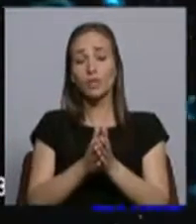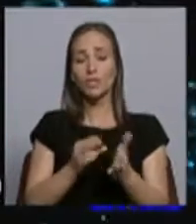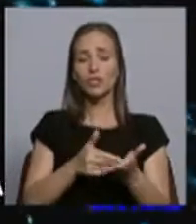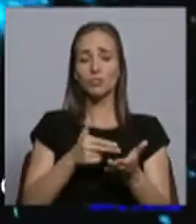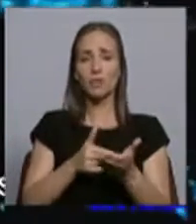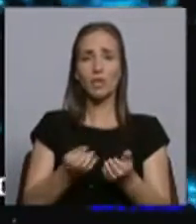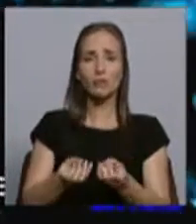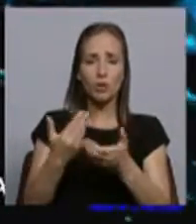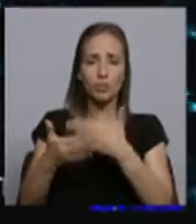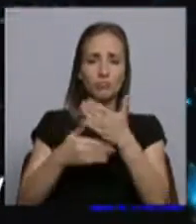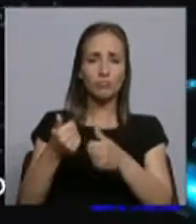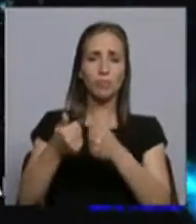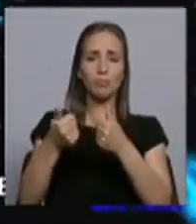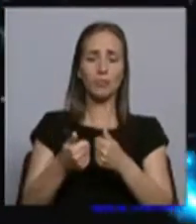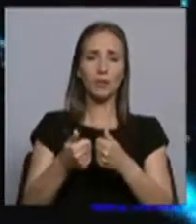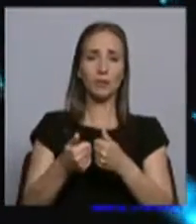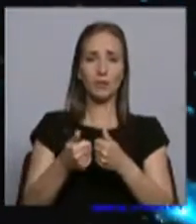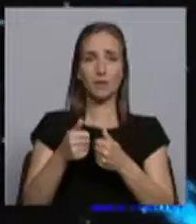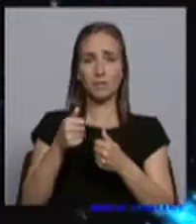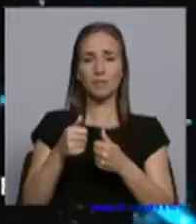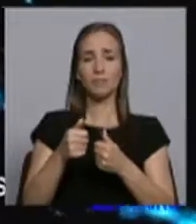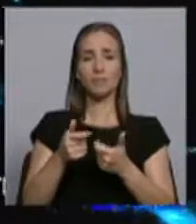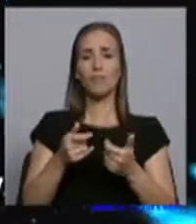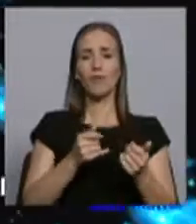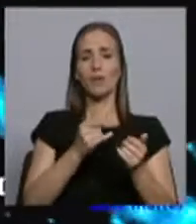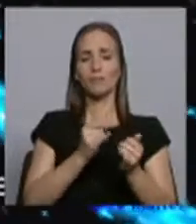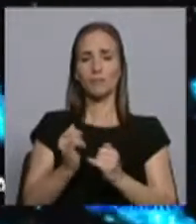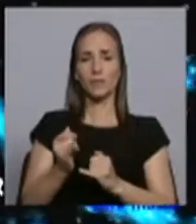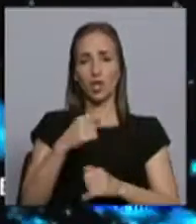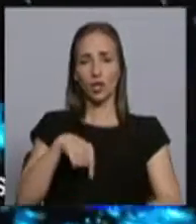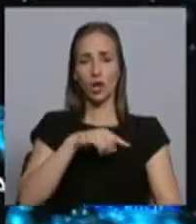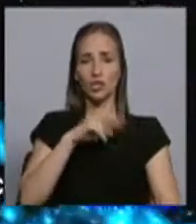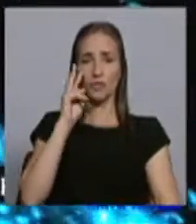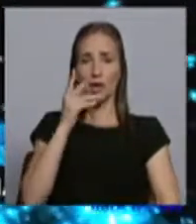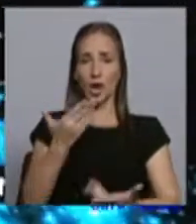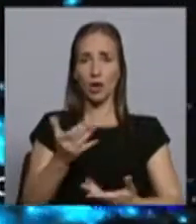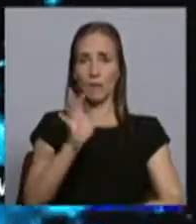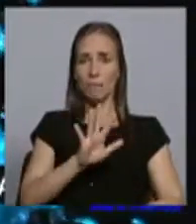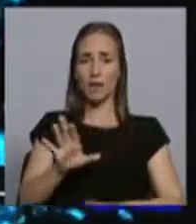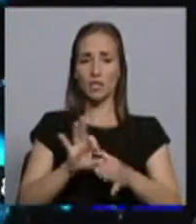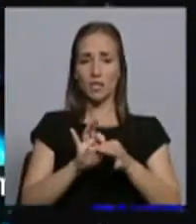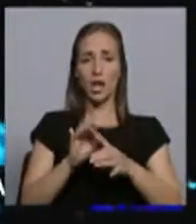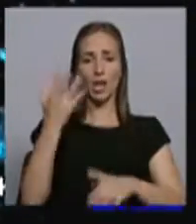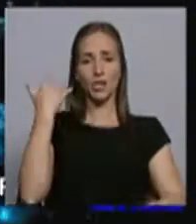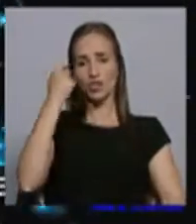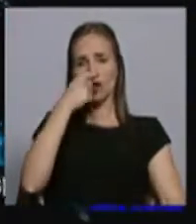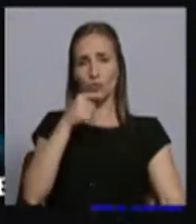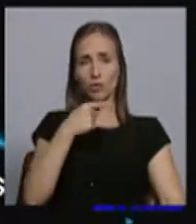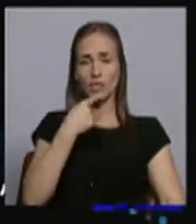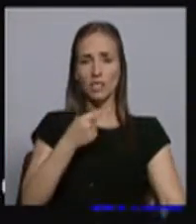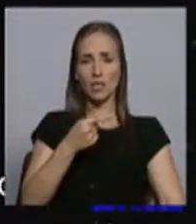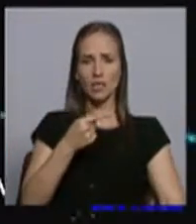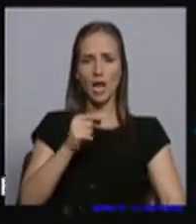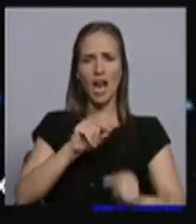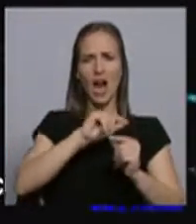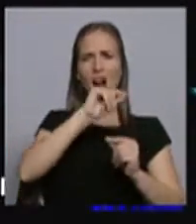para este absolutamente extraordinário Hubble. Sim, as imagens que nós já estamos a ver pegam naquela história que tu disseste muito bem, que é um arco gigante.